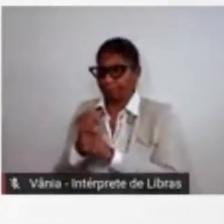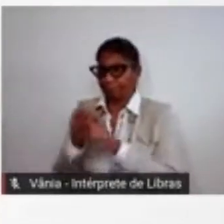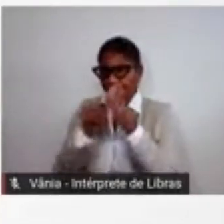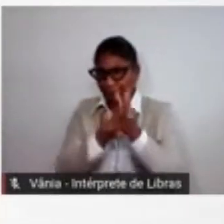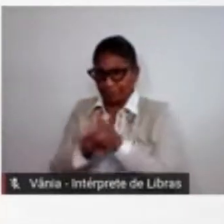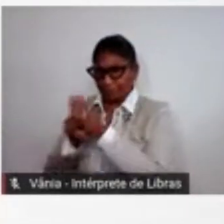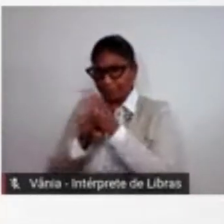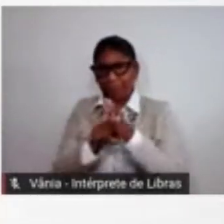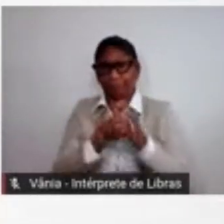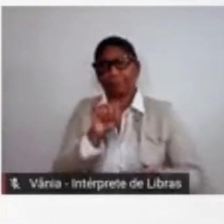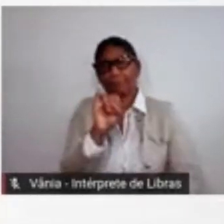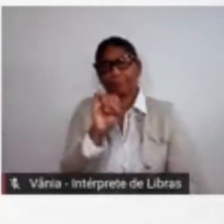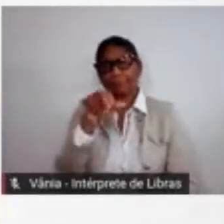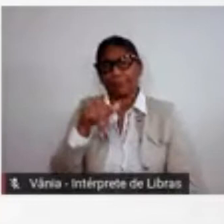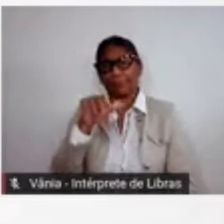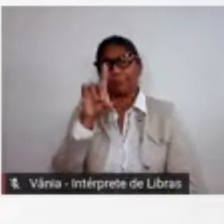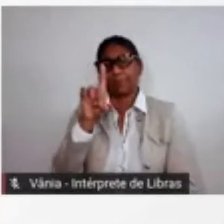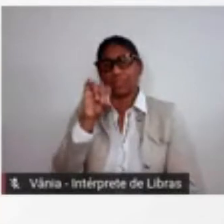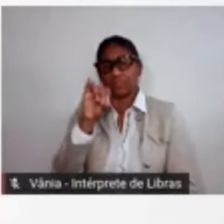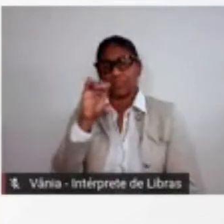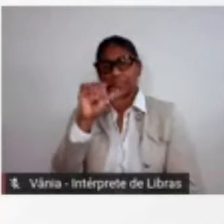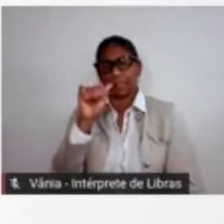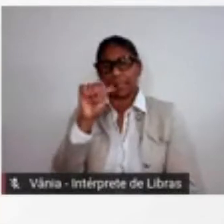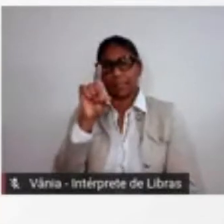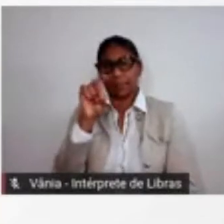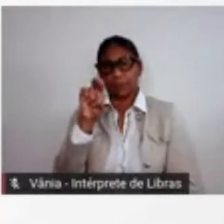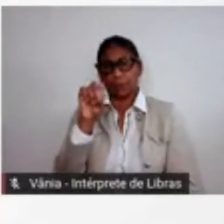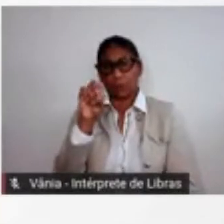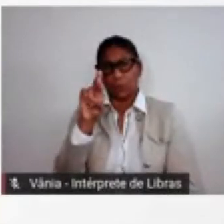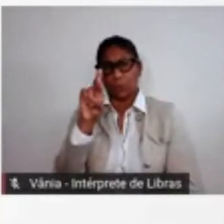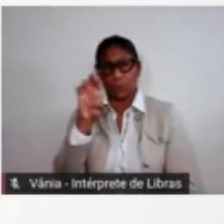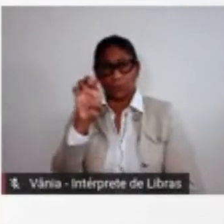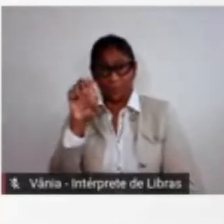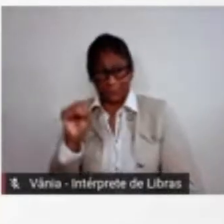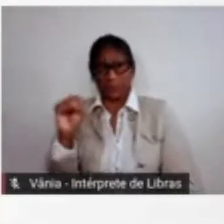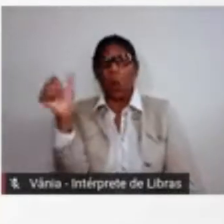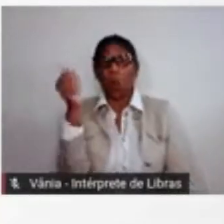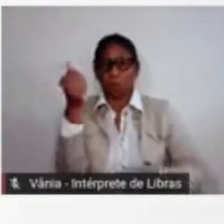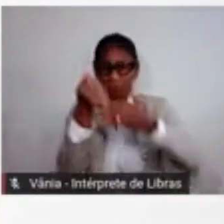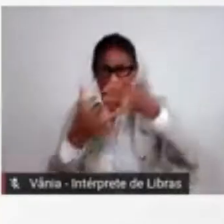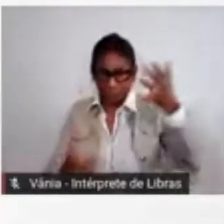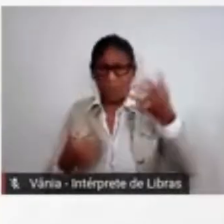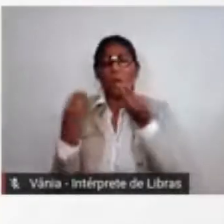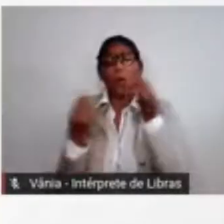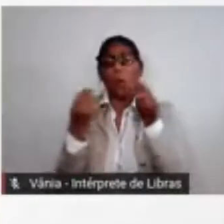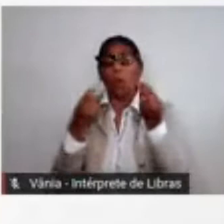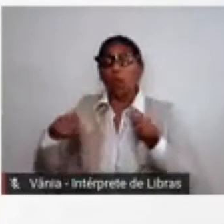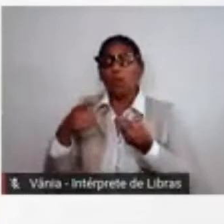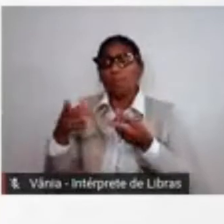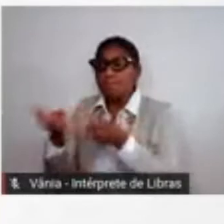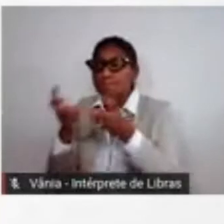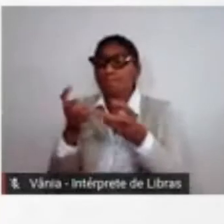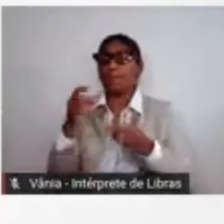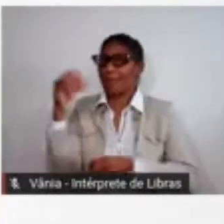indicadores que nos ajuda a entender o nível de risco do avanço, da velocidade da doença em cada uma das regiões